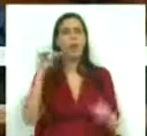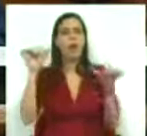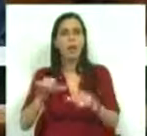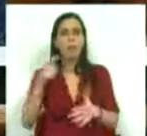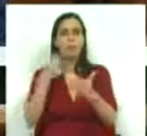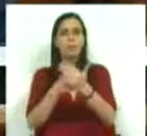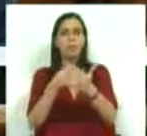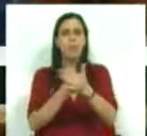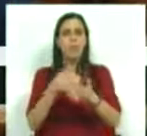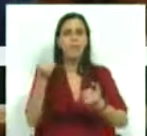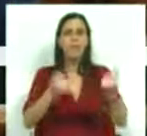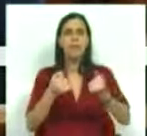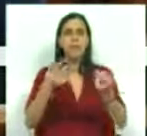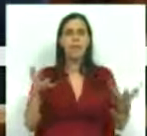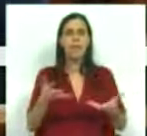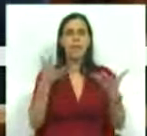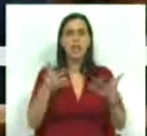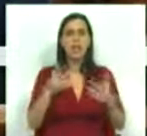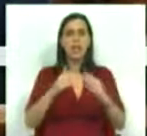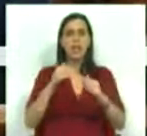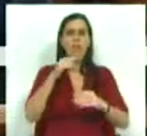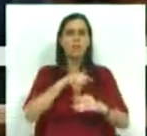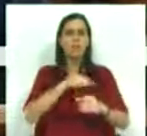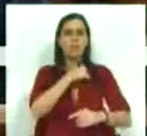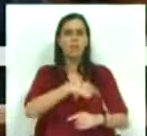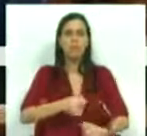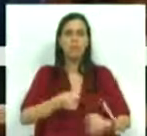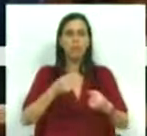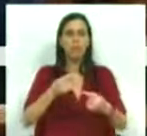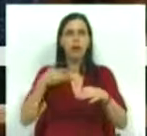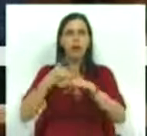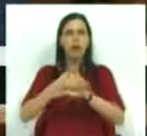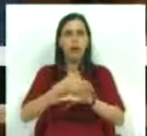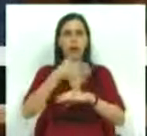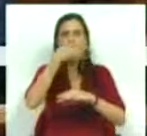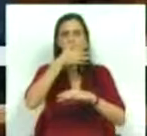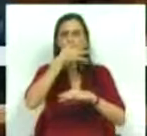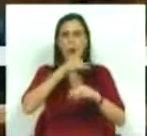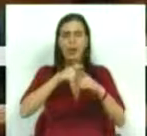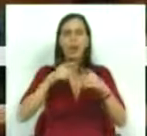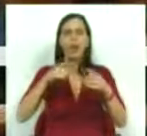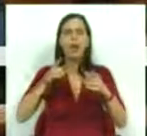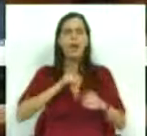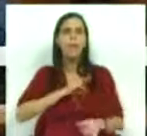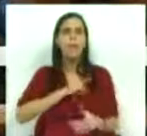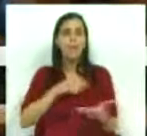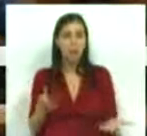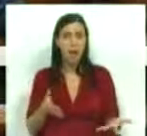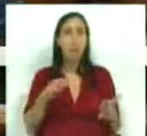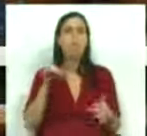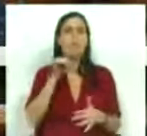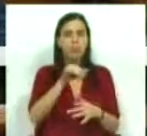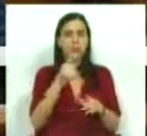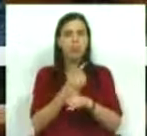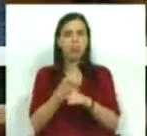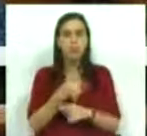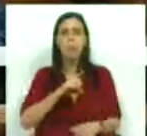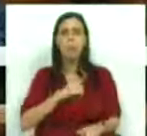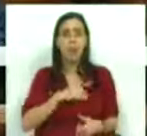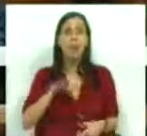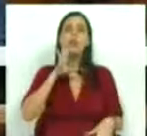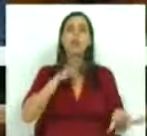da tributação sobre veículos ligeiros de alta cilindrada, das embarcações de recreio e aeronaves de uso particular?